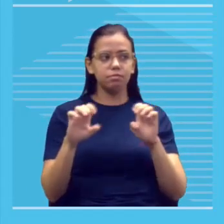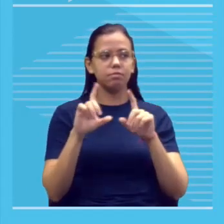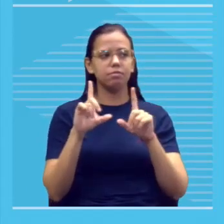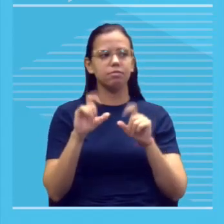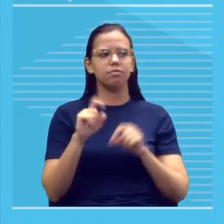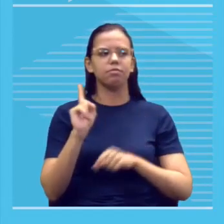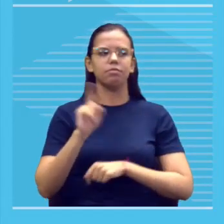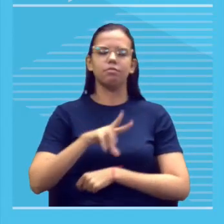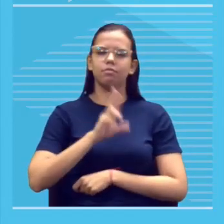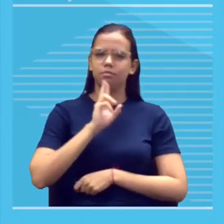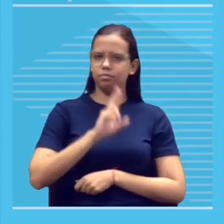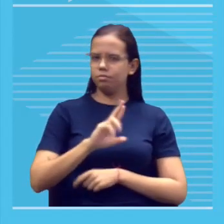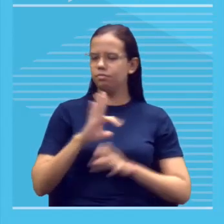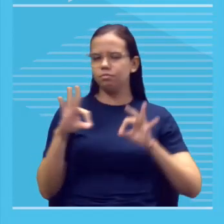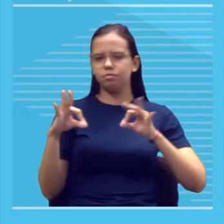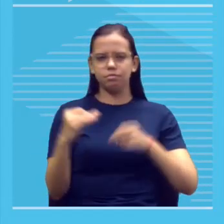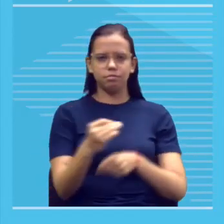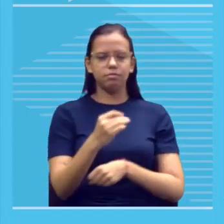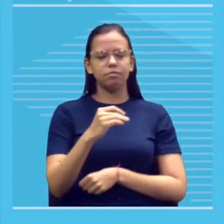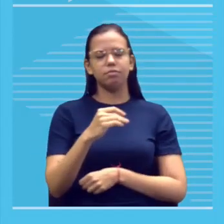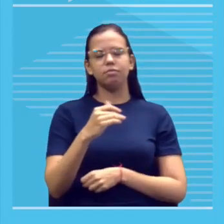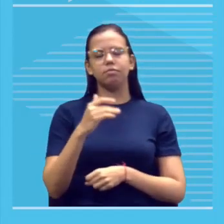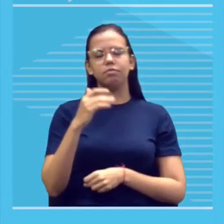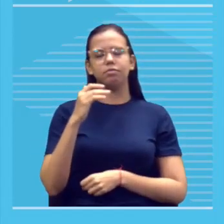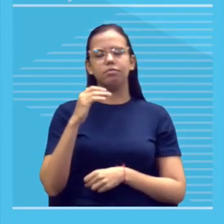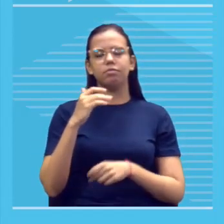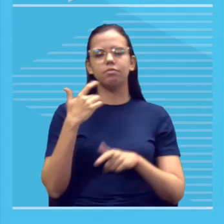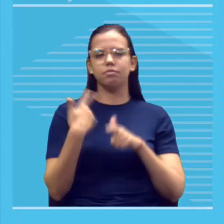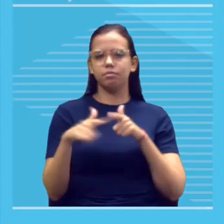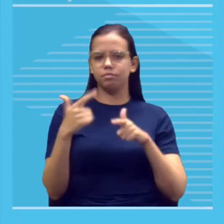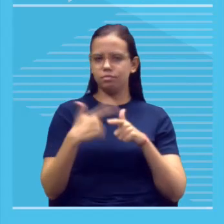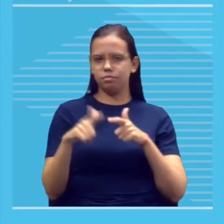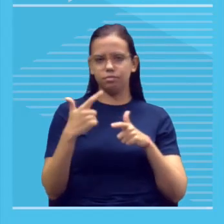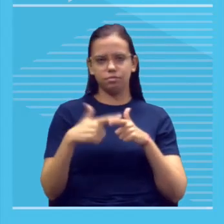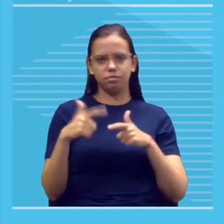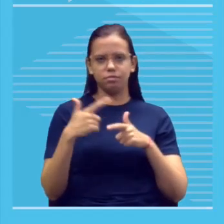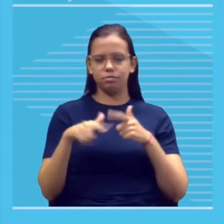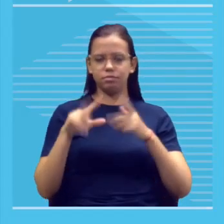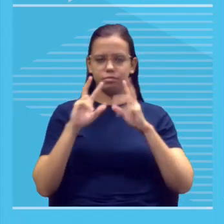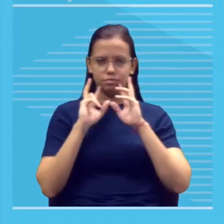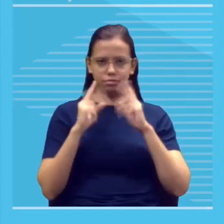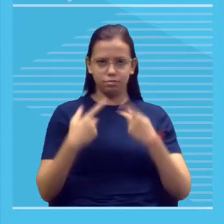solução para todos os problemas da humanidade